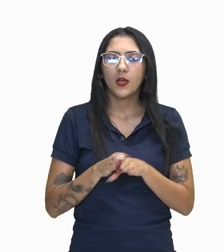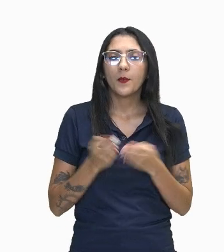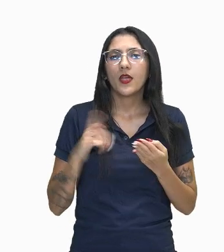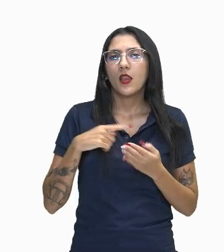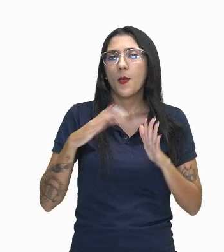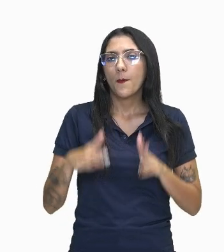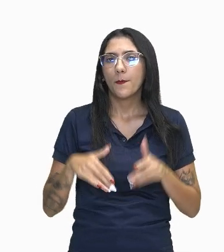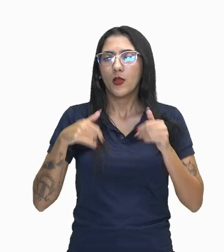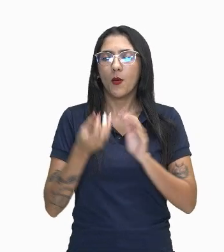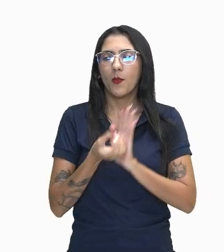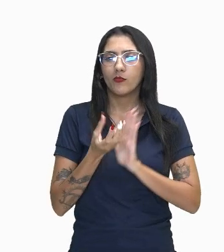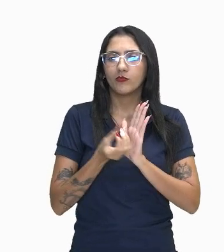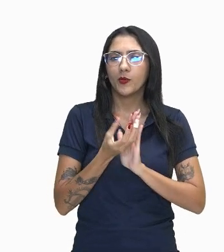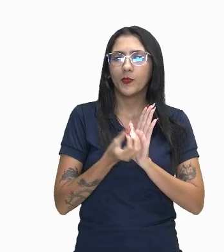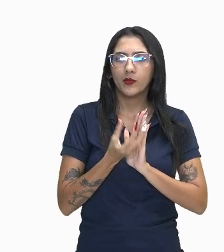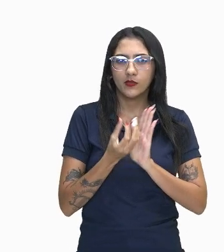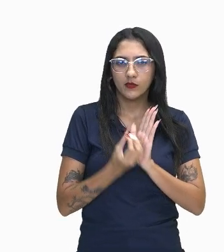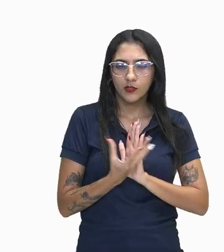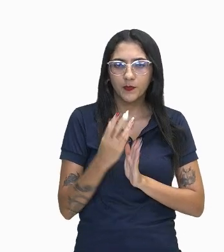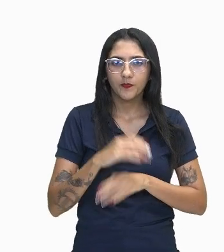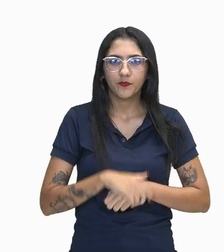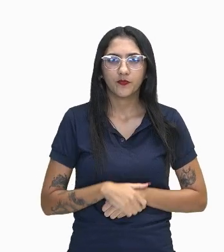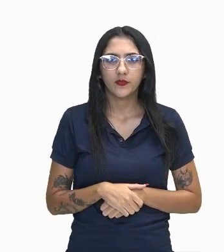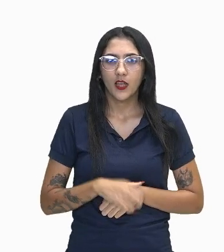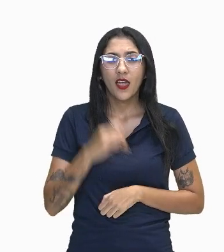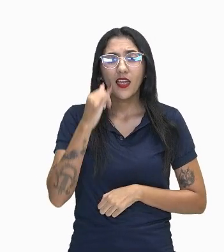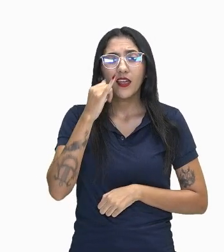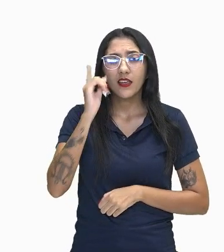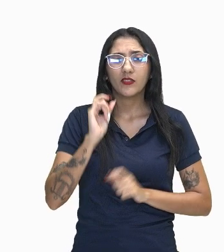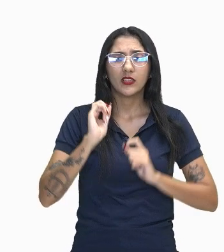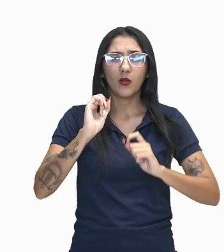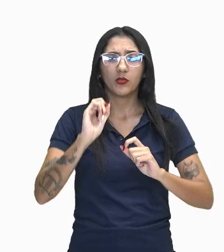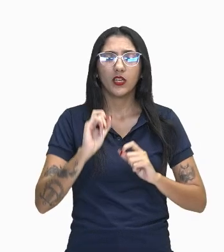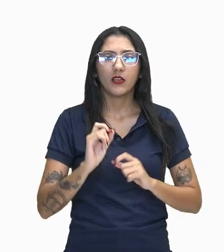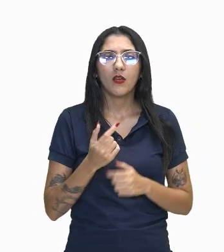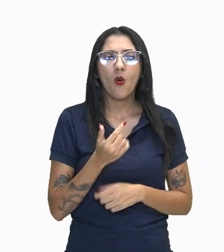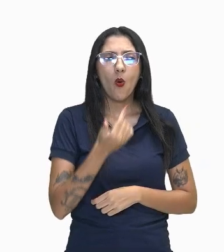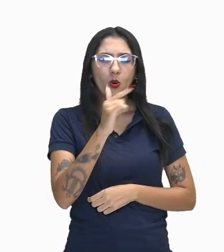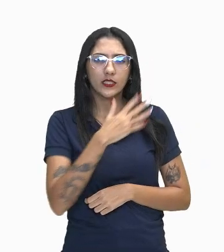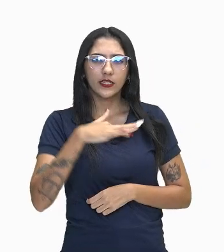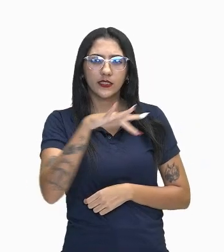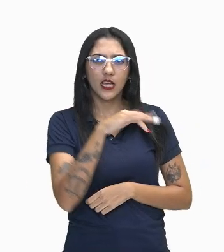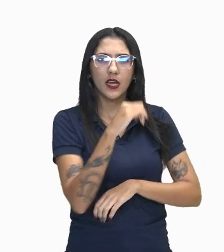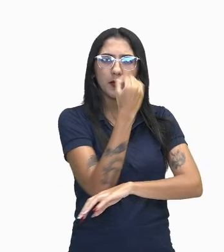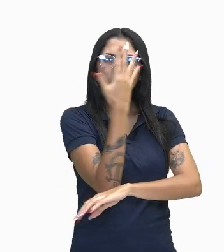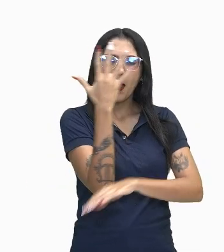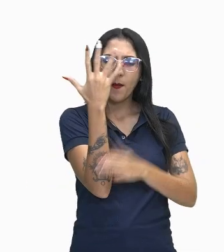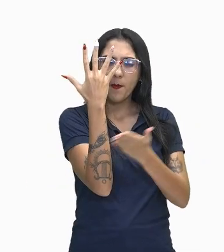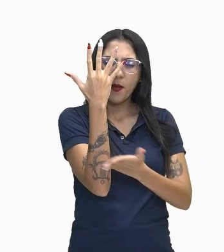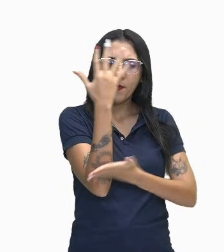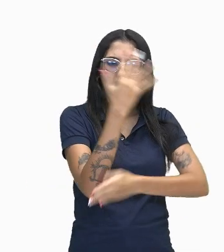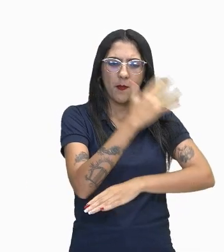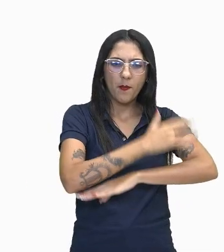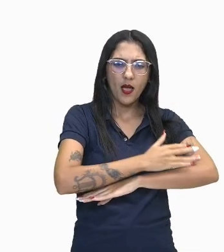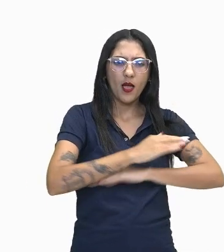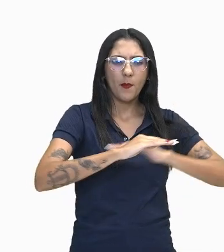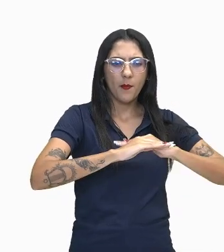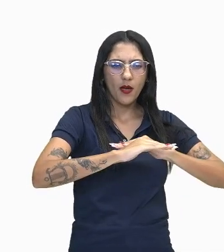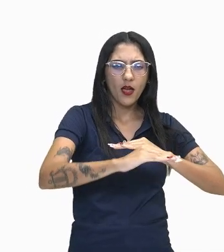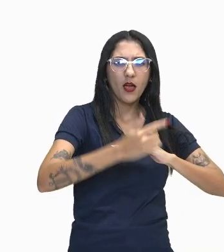sem a necessidade de quê? De novos desmatamentos. Então, isso acaba ajudando a recuperar uma área que poderia